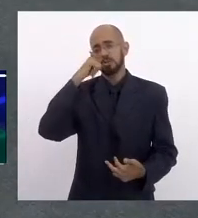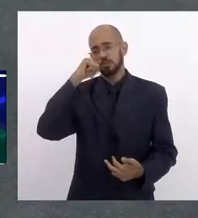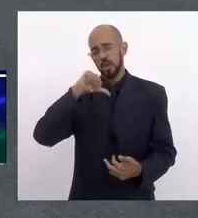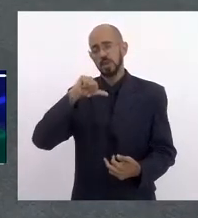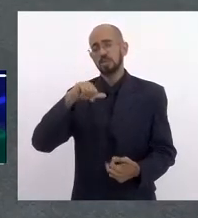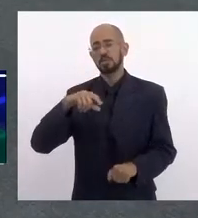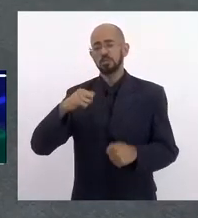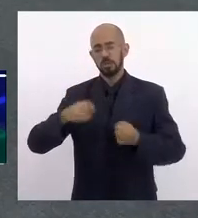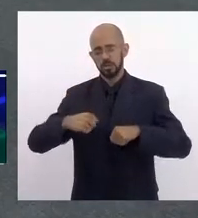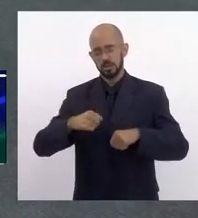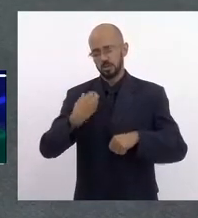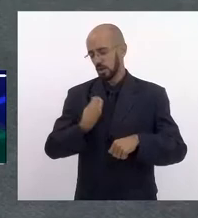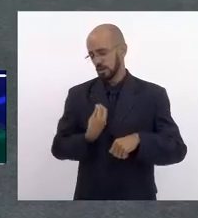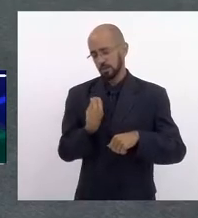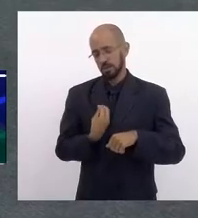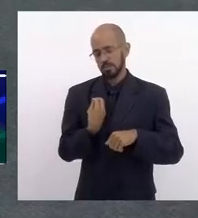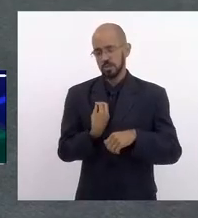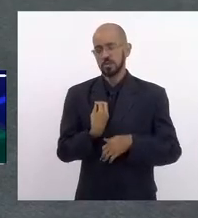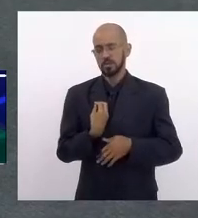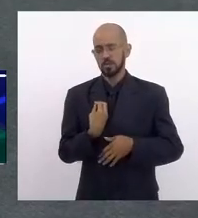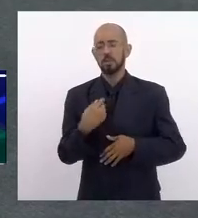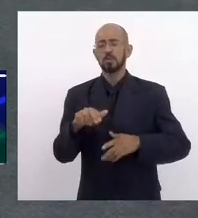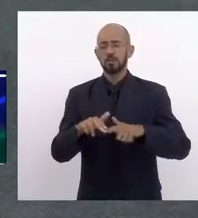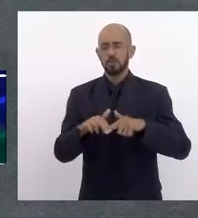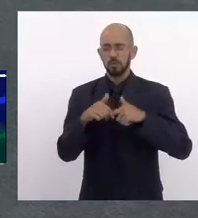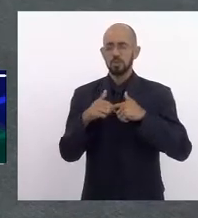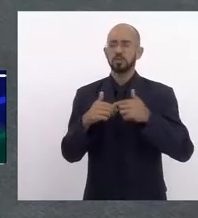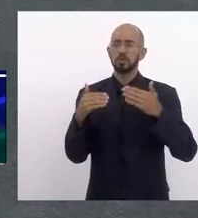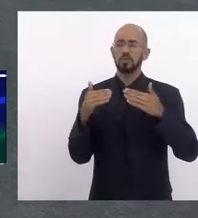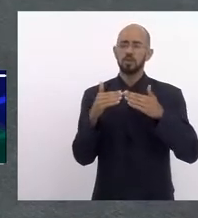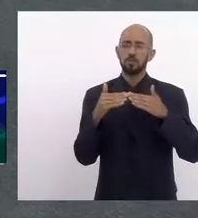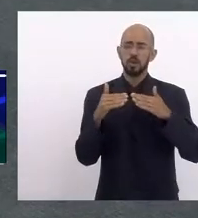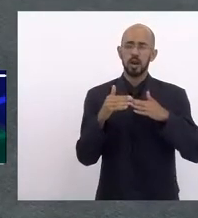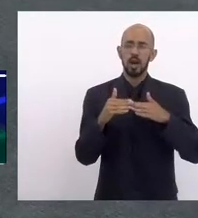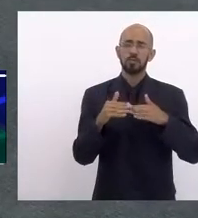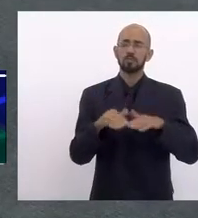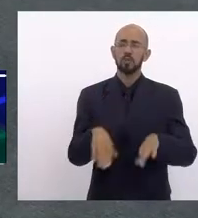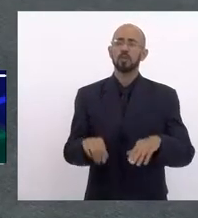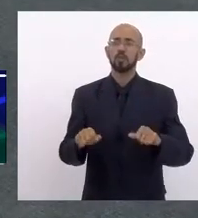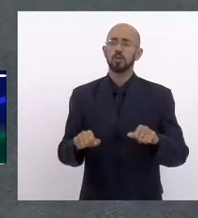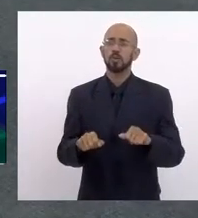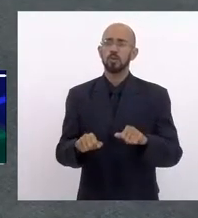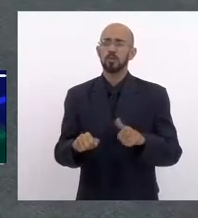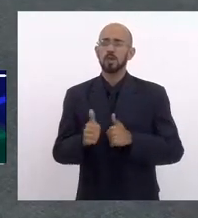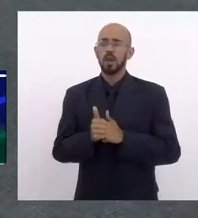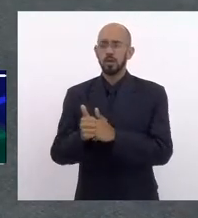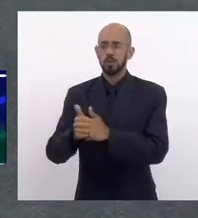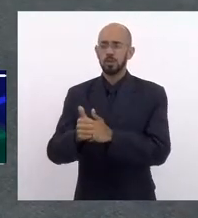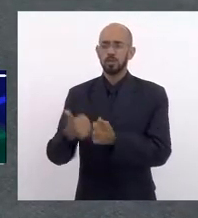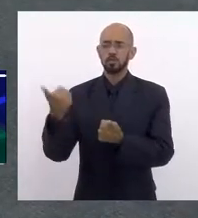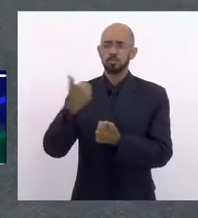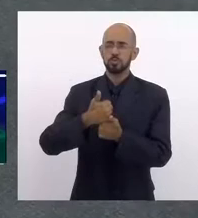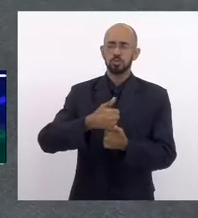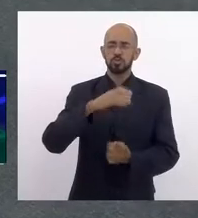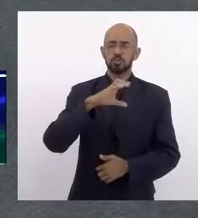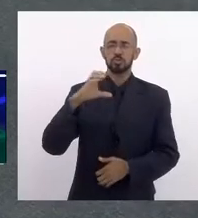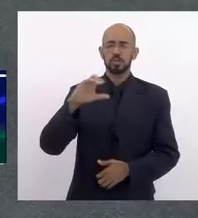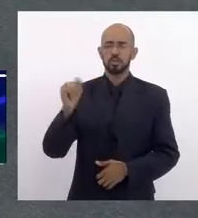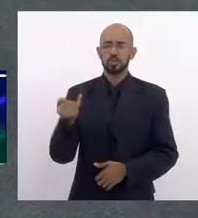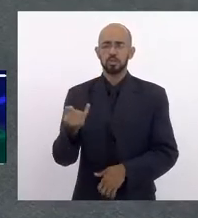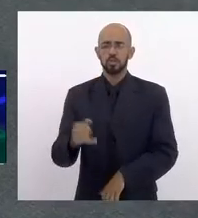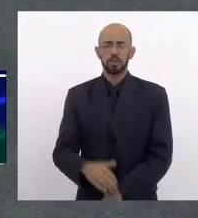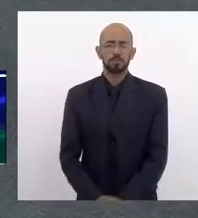mulheres no campo da ciência. Portanto, o parecer é favorável nos termos do substitutivo da CCJ.